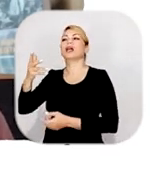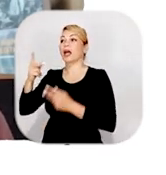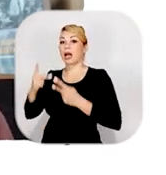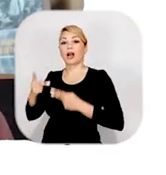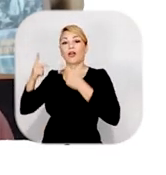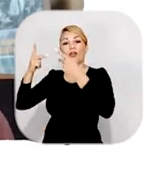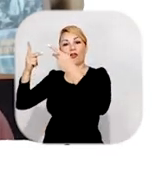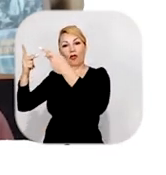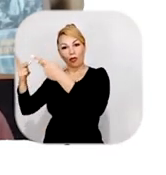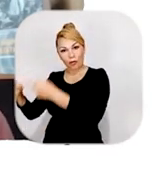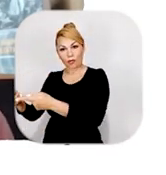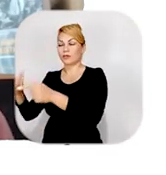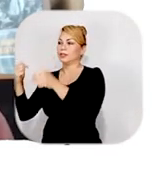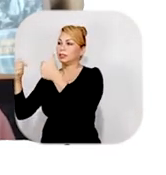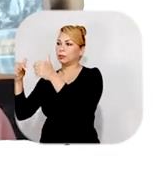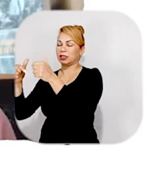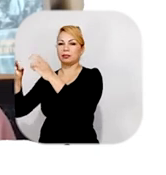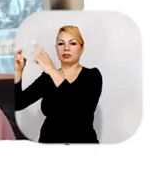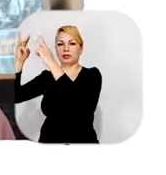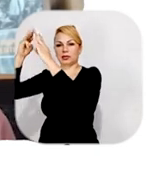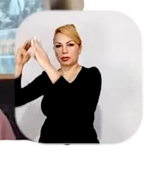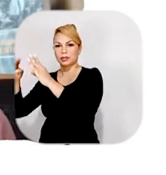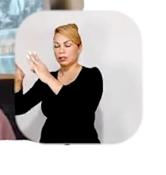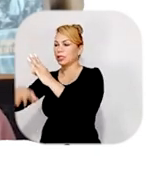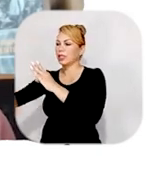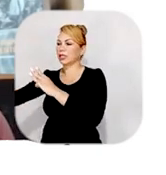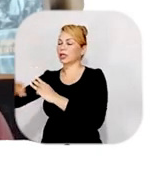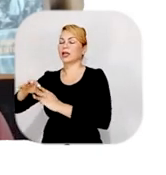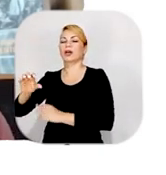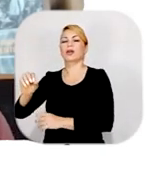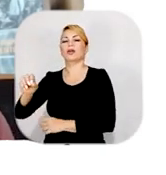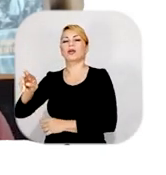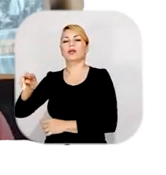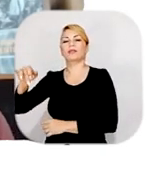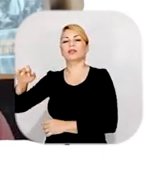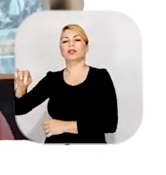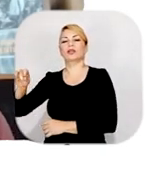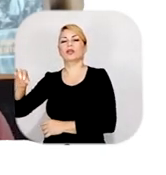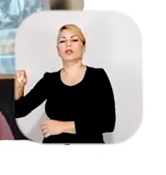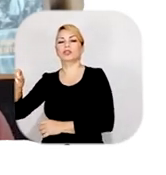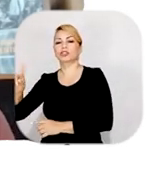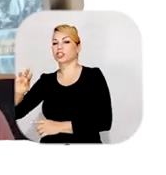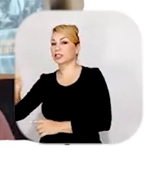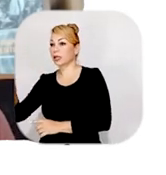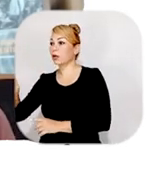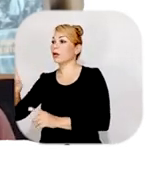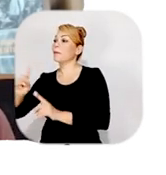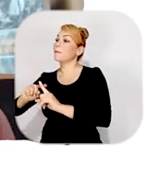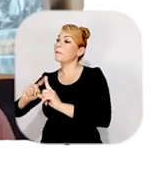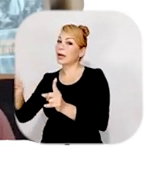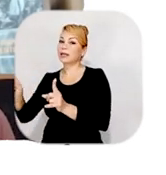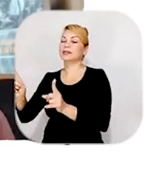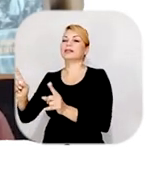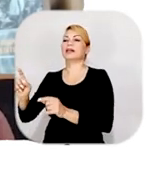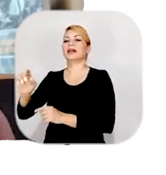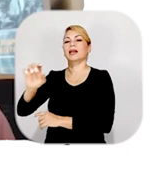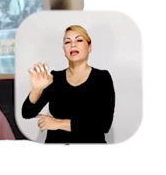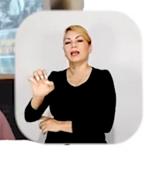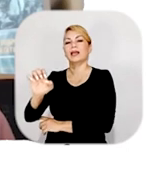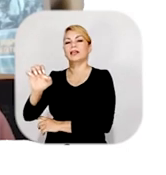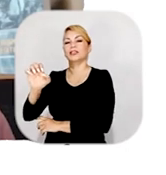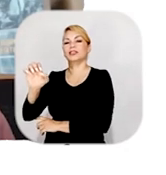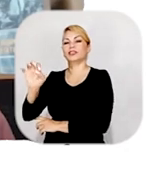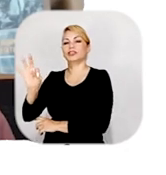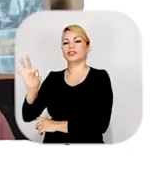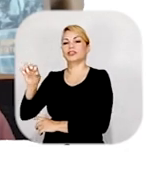convidaram ele para trabalhar, não no campo da ornitologia, mas no campo da etnologia, né? Isso foi por volta, acho